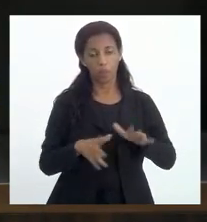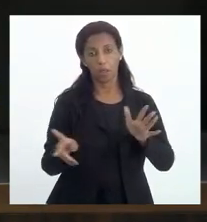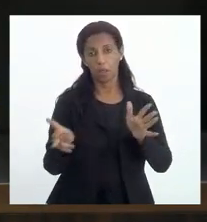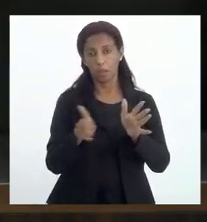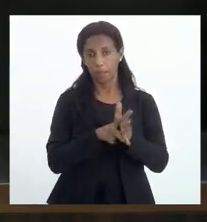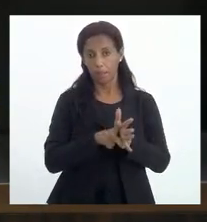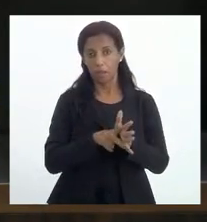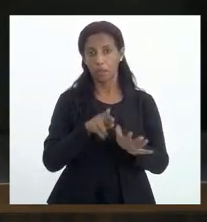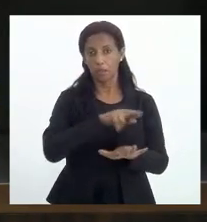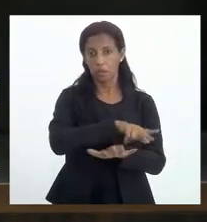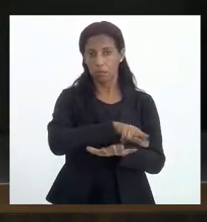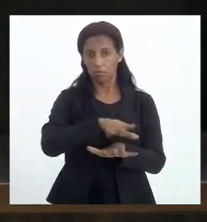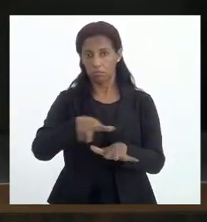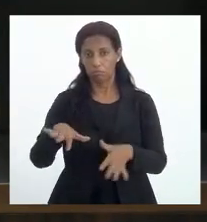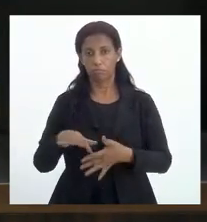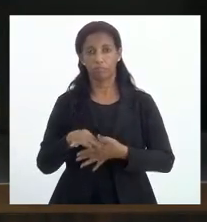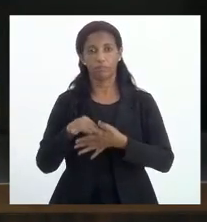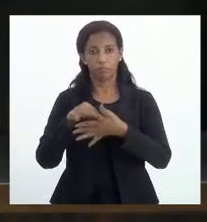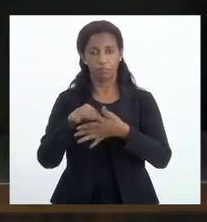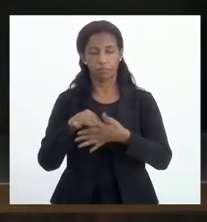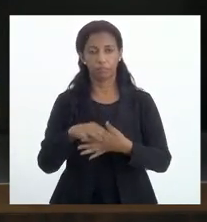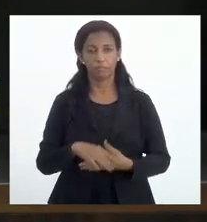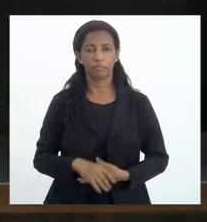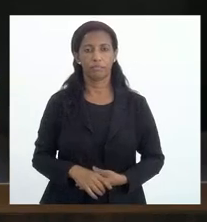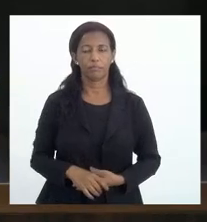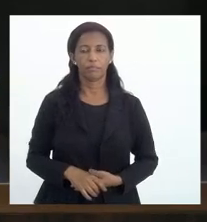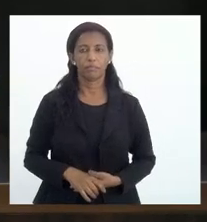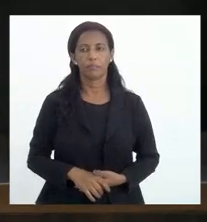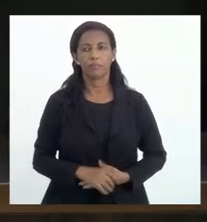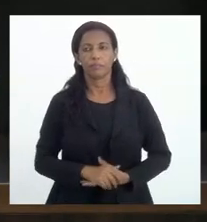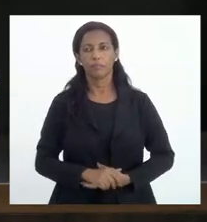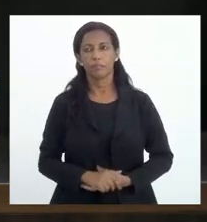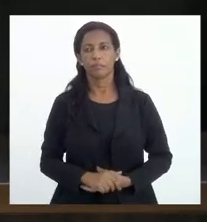pertencem a diversas entidades. Eu vou aqui